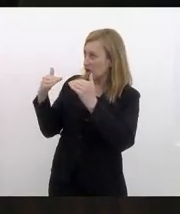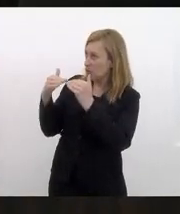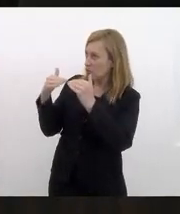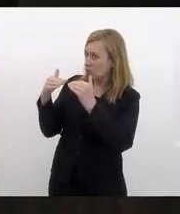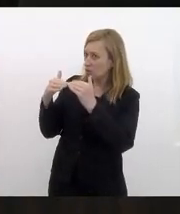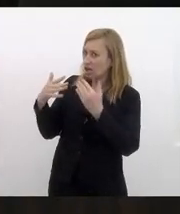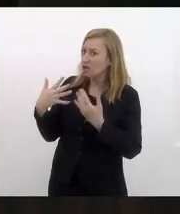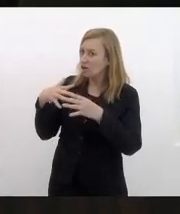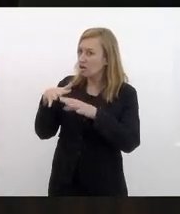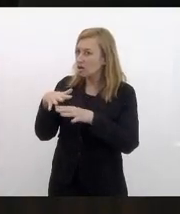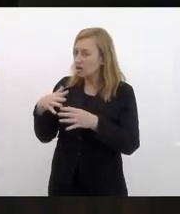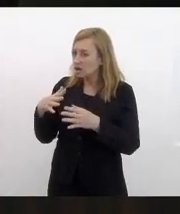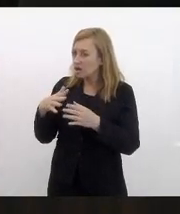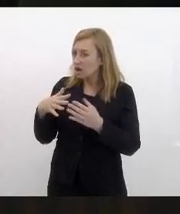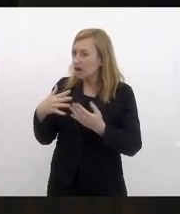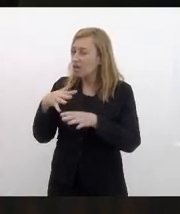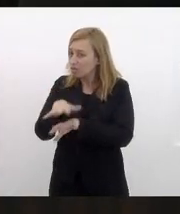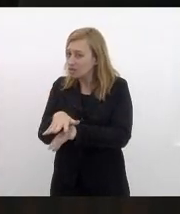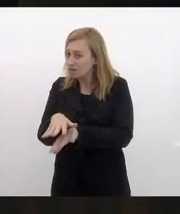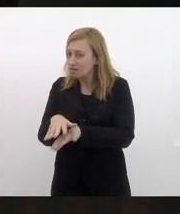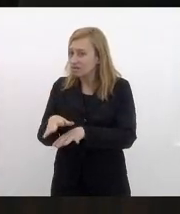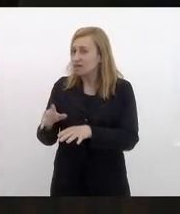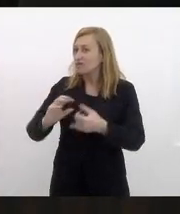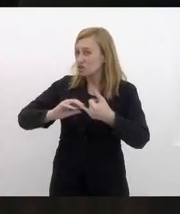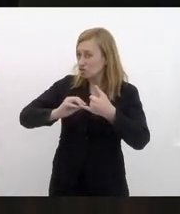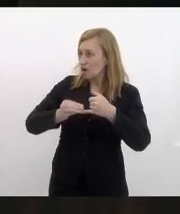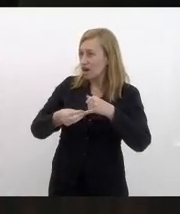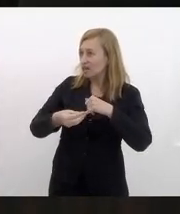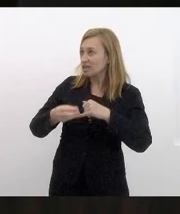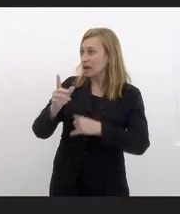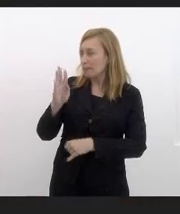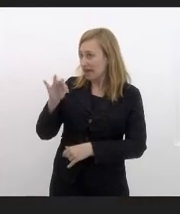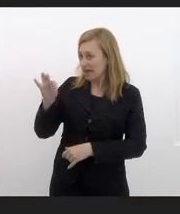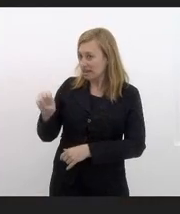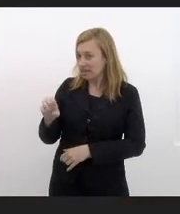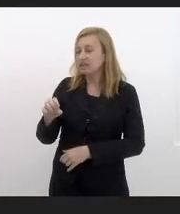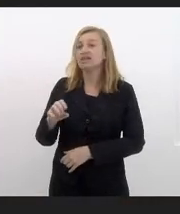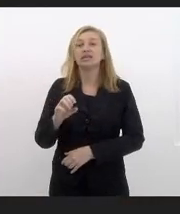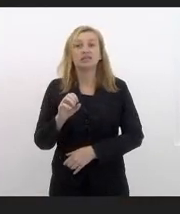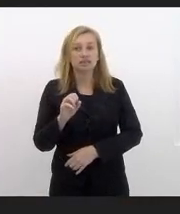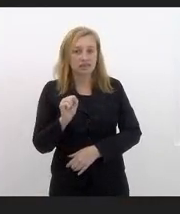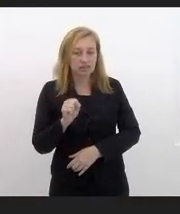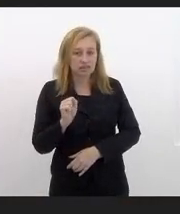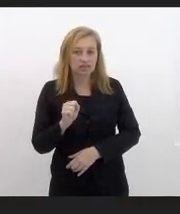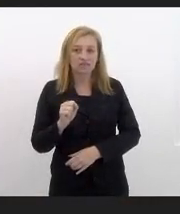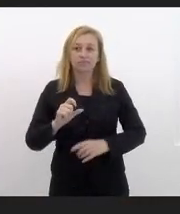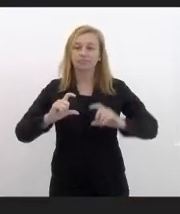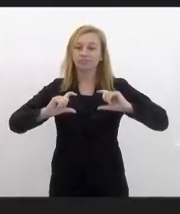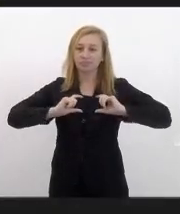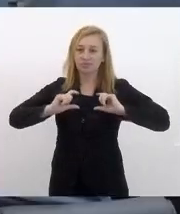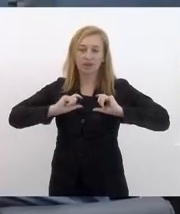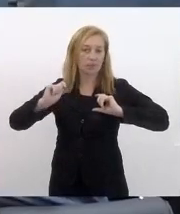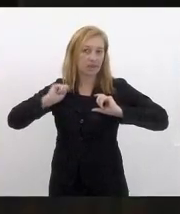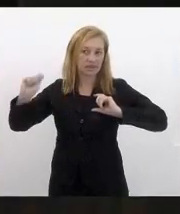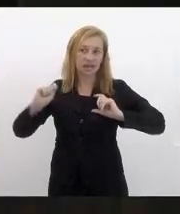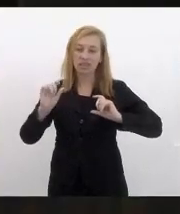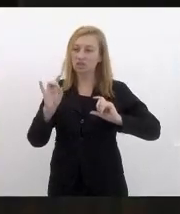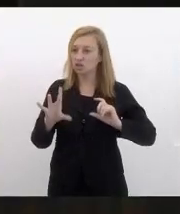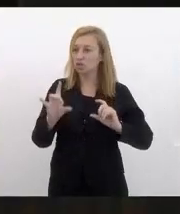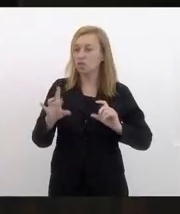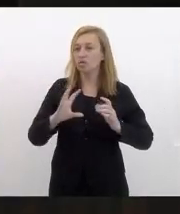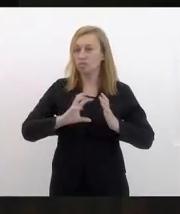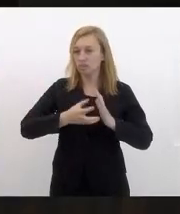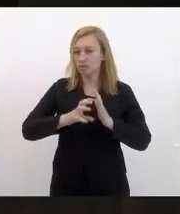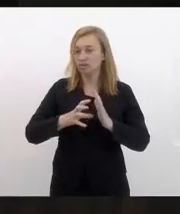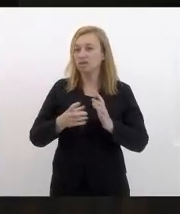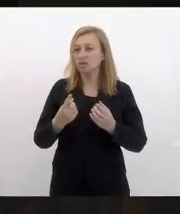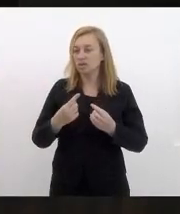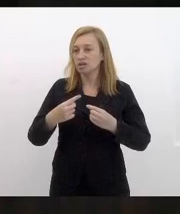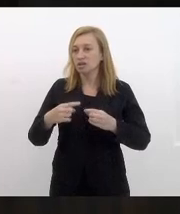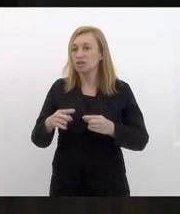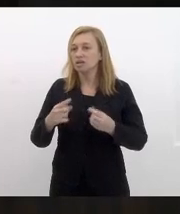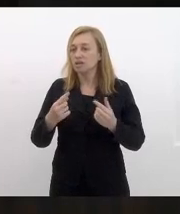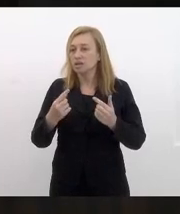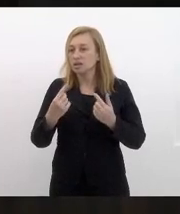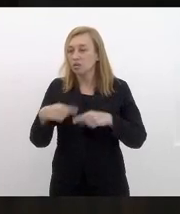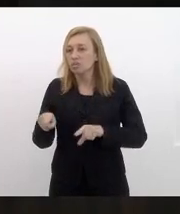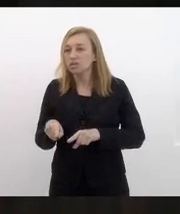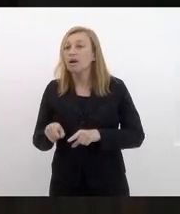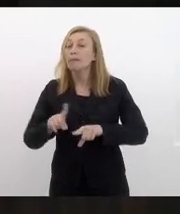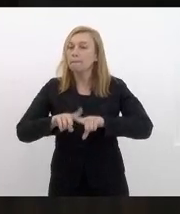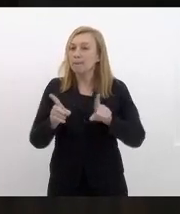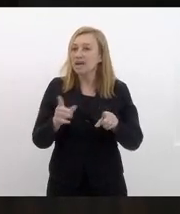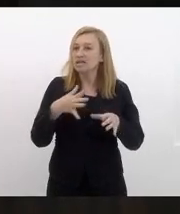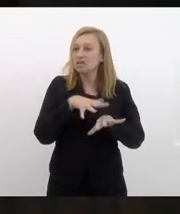a